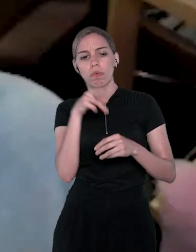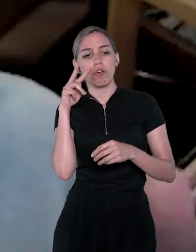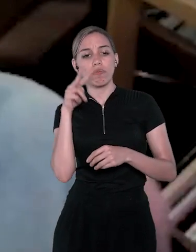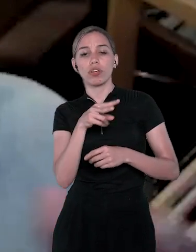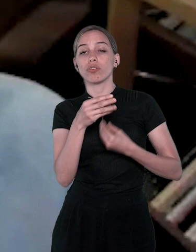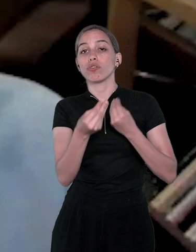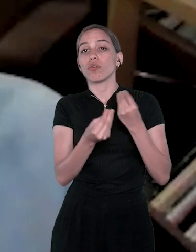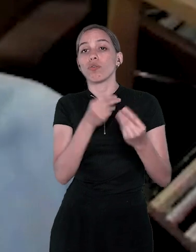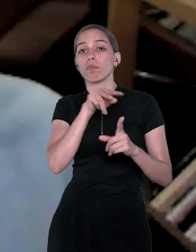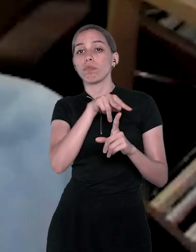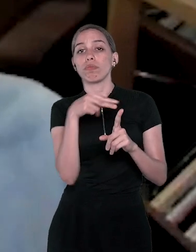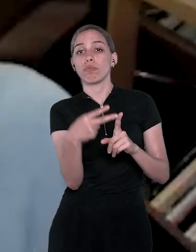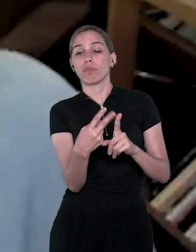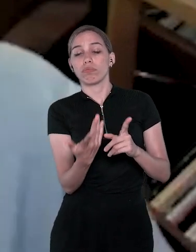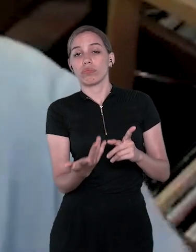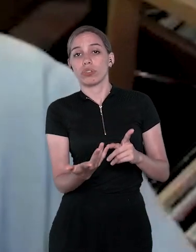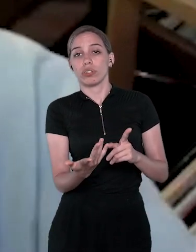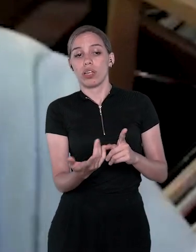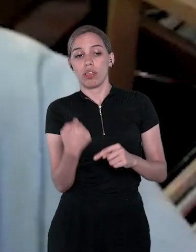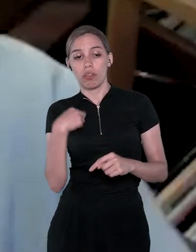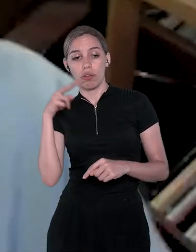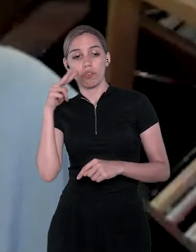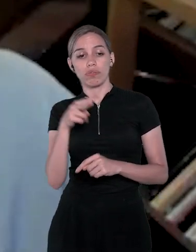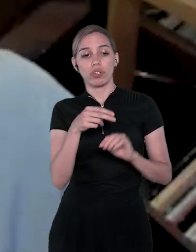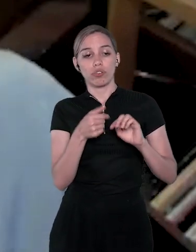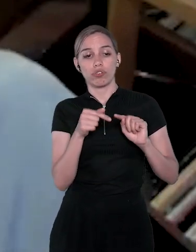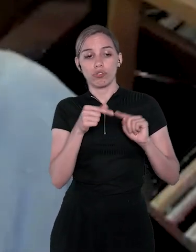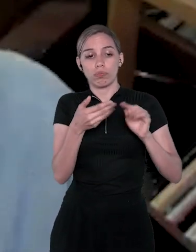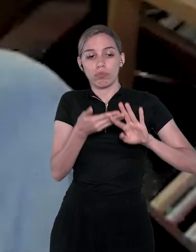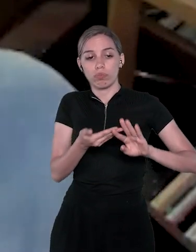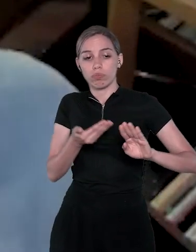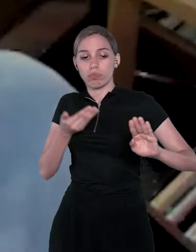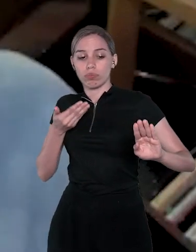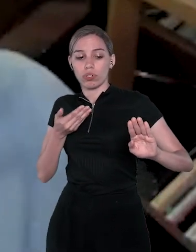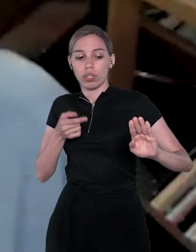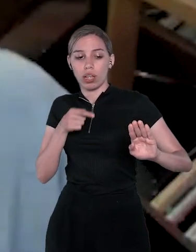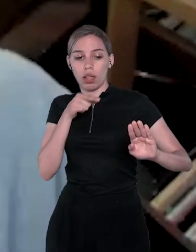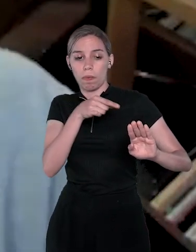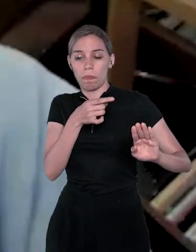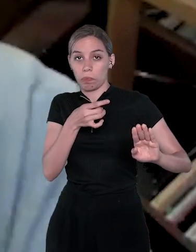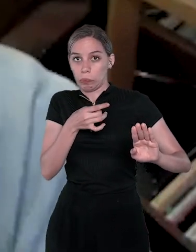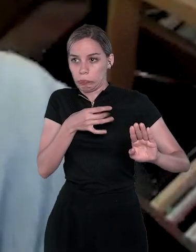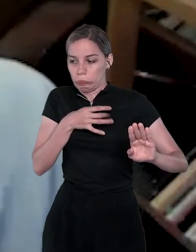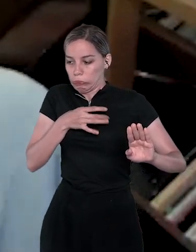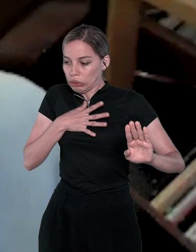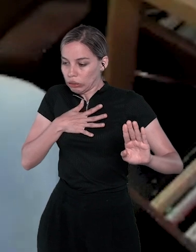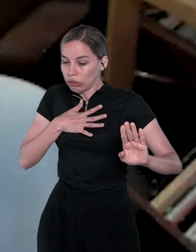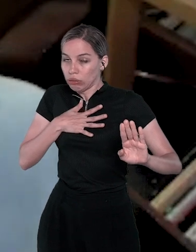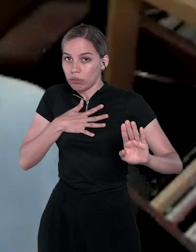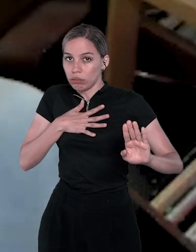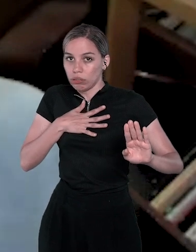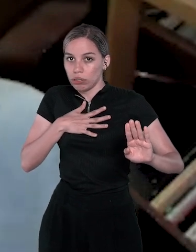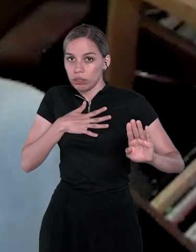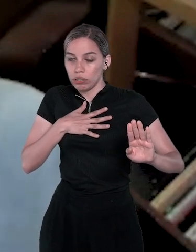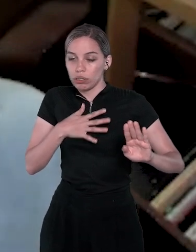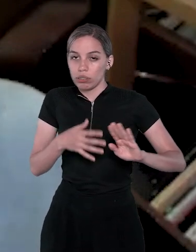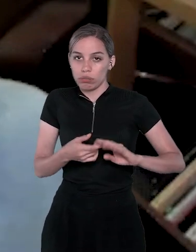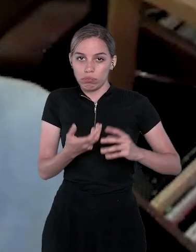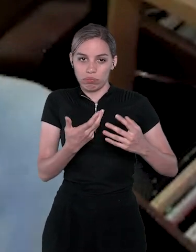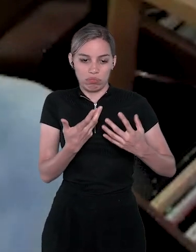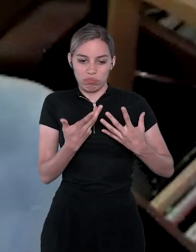negro? Vê com distância, vê com desconfiança, vê com medo e vê com